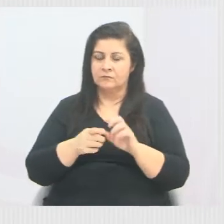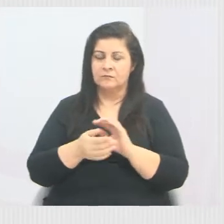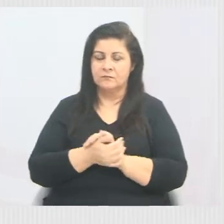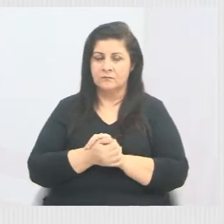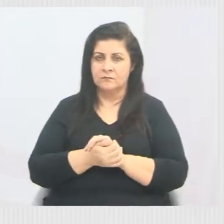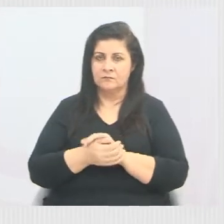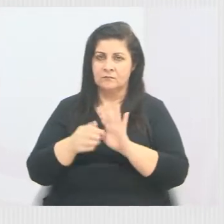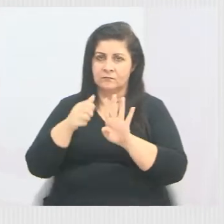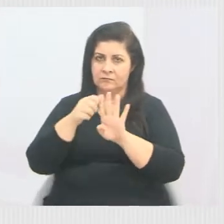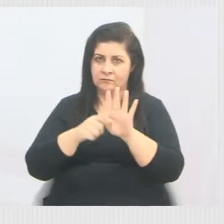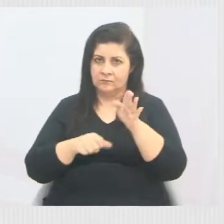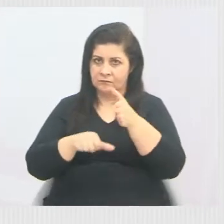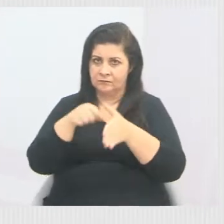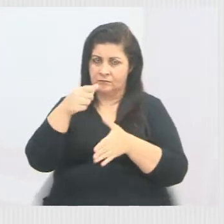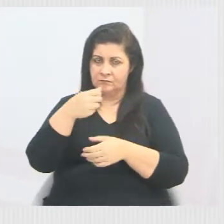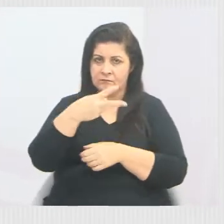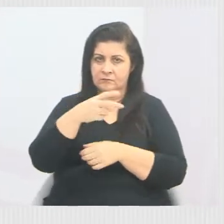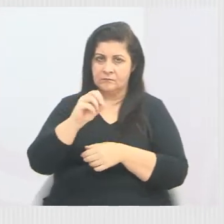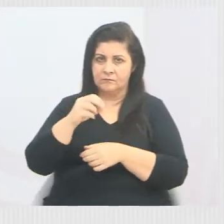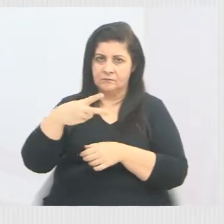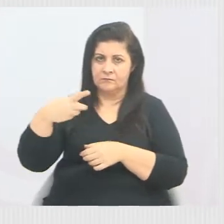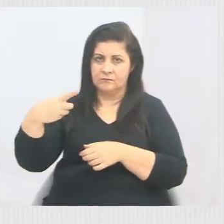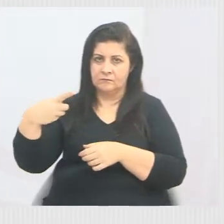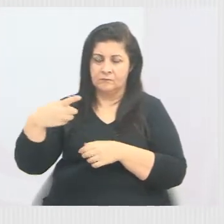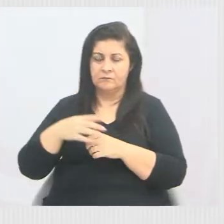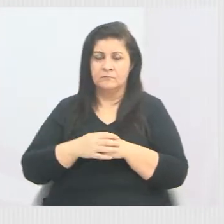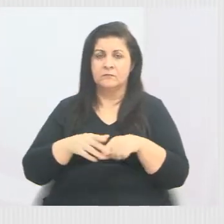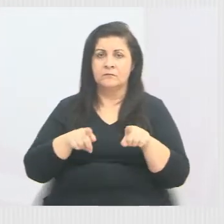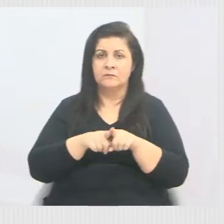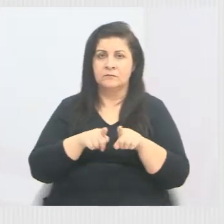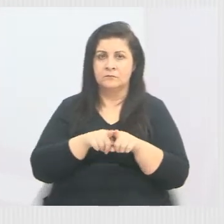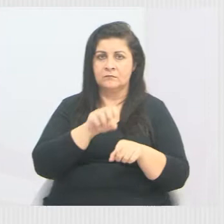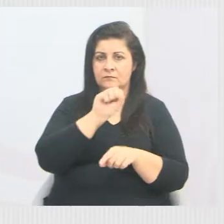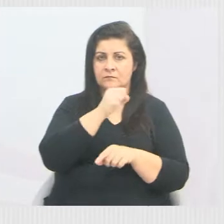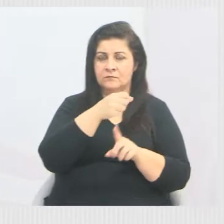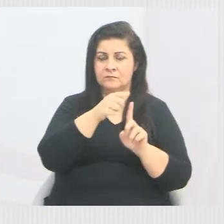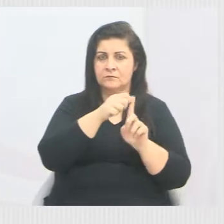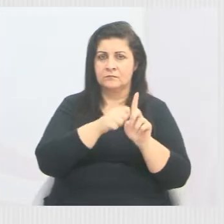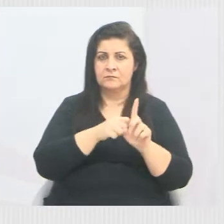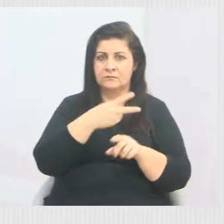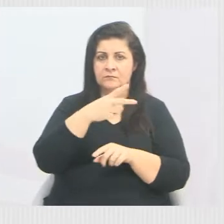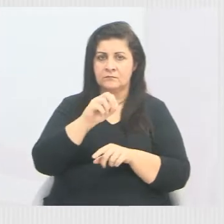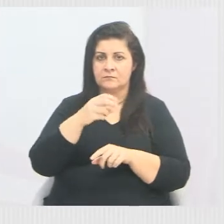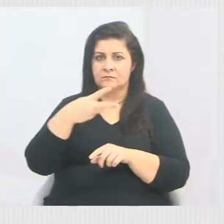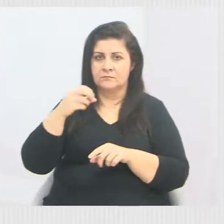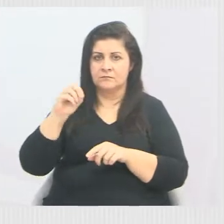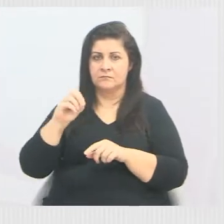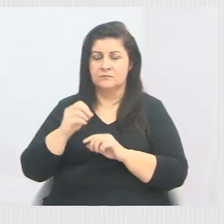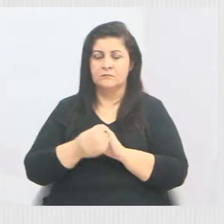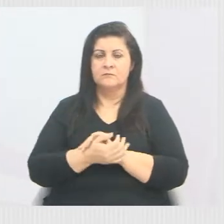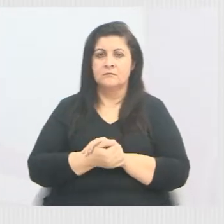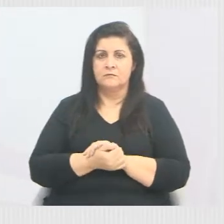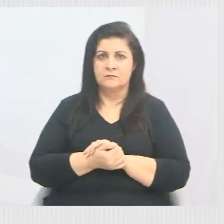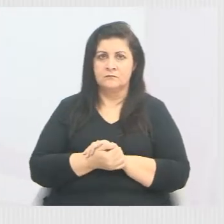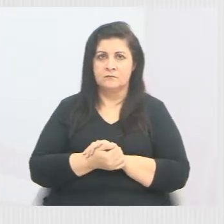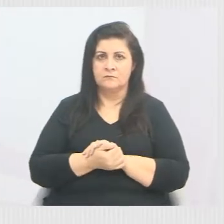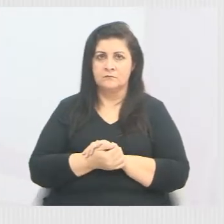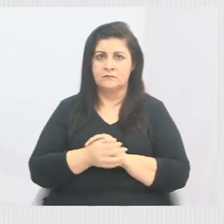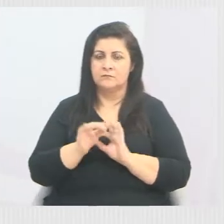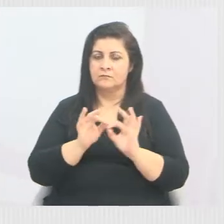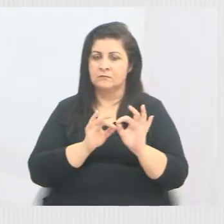4 primeiros meses aqui, de 2021, pega também os 8 meses que temos em 2020. Foi